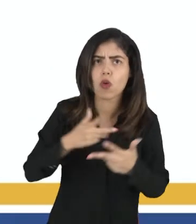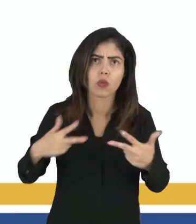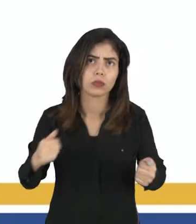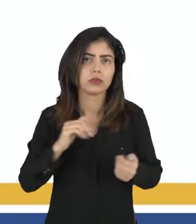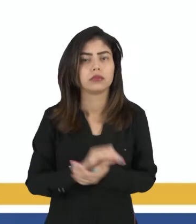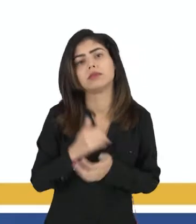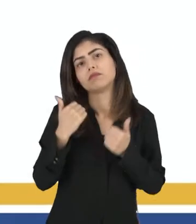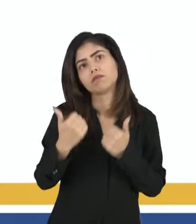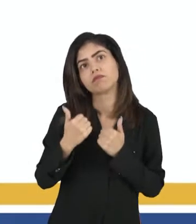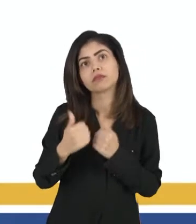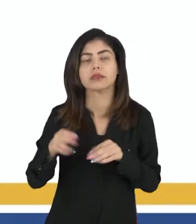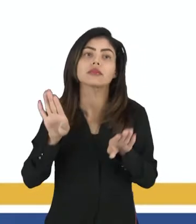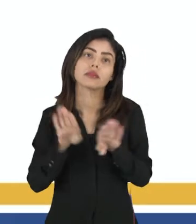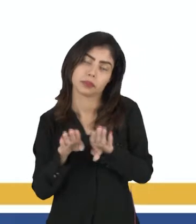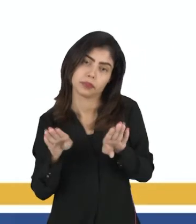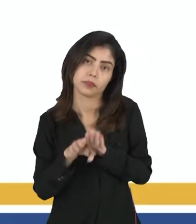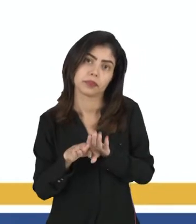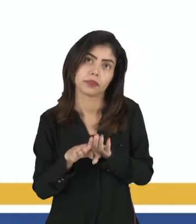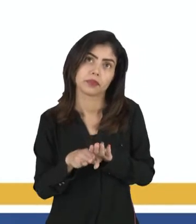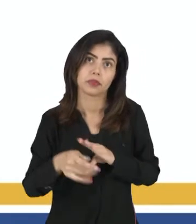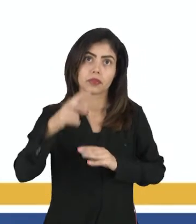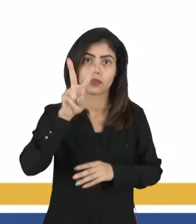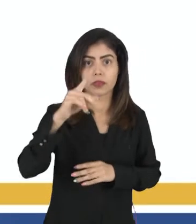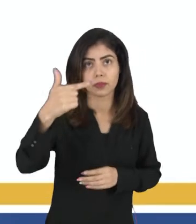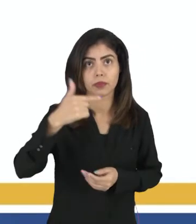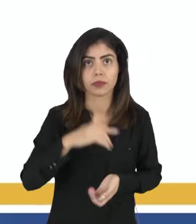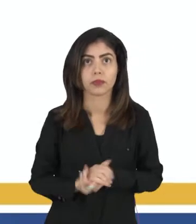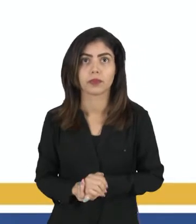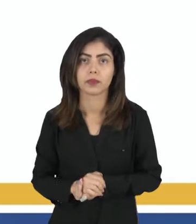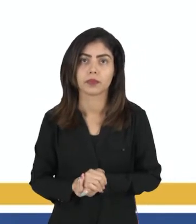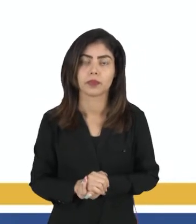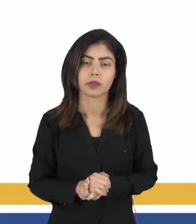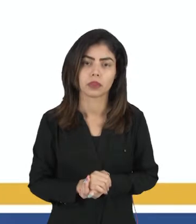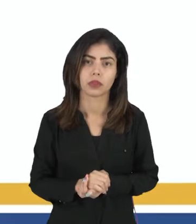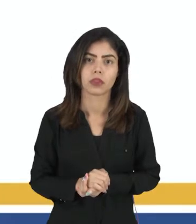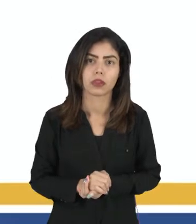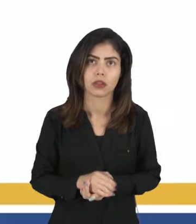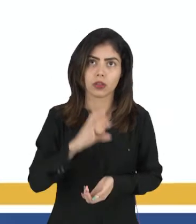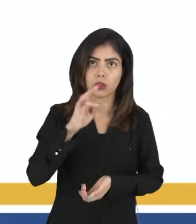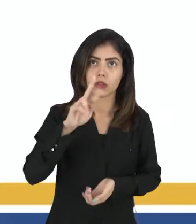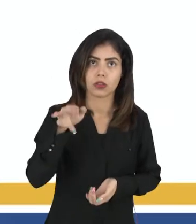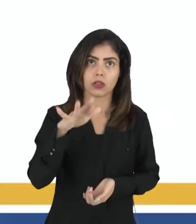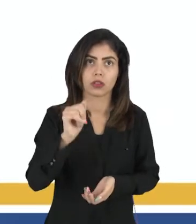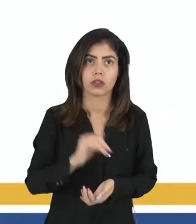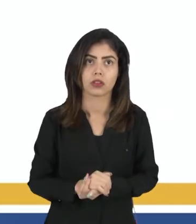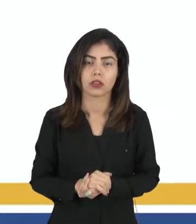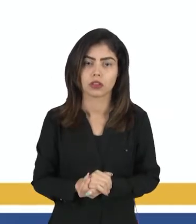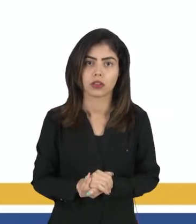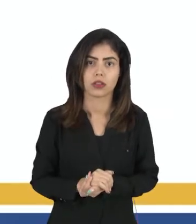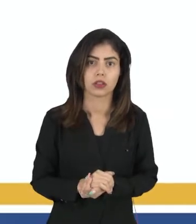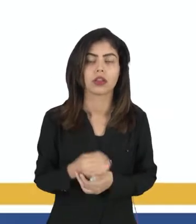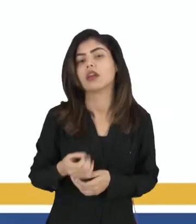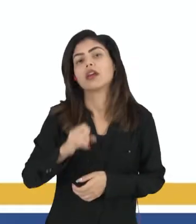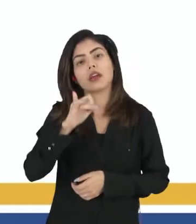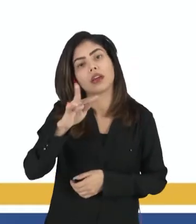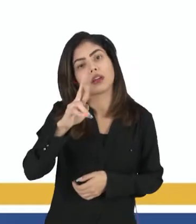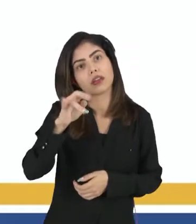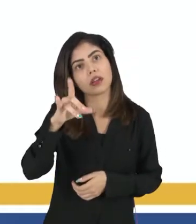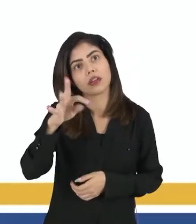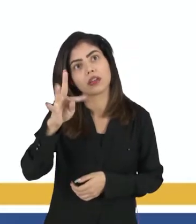coisa, tá? E que é o V2, que seria o segundo verbo, se conjuga de forma